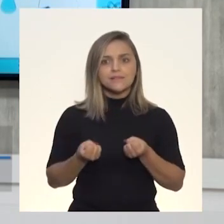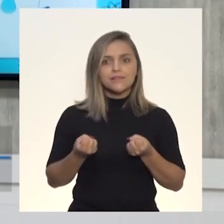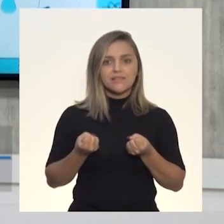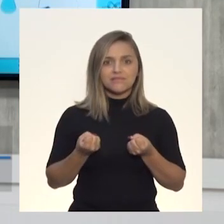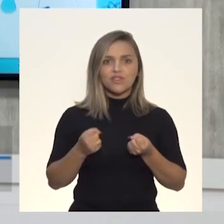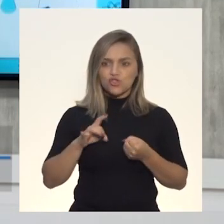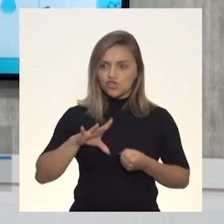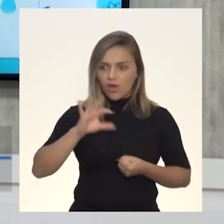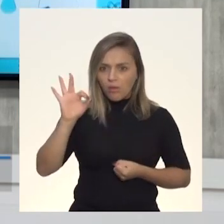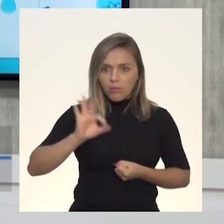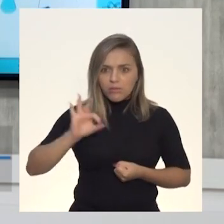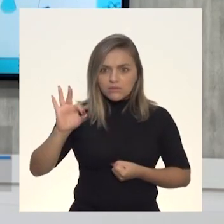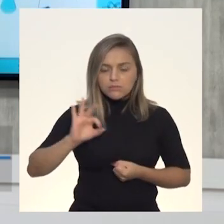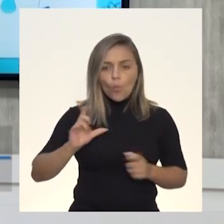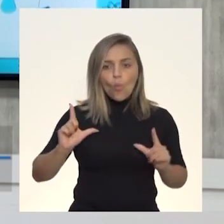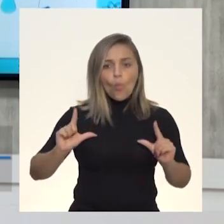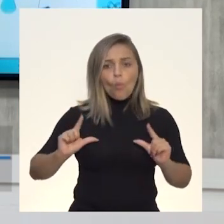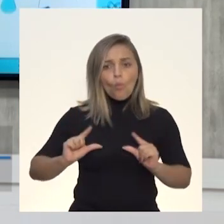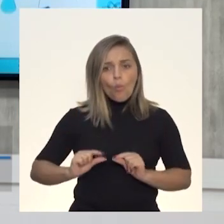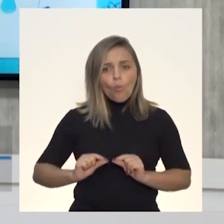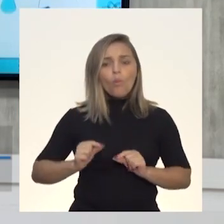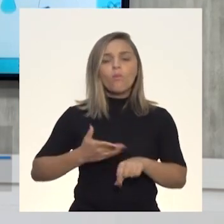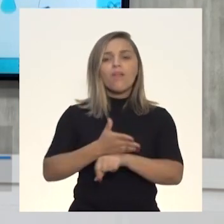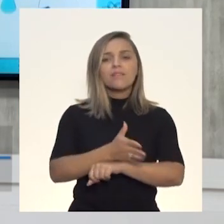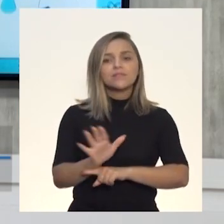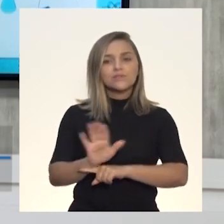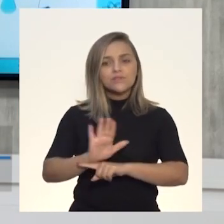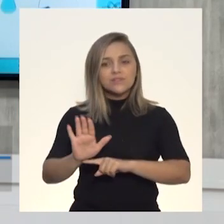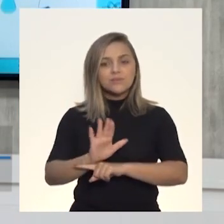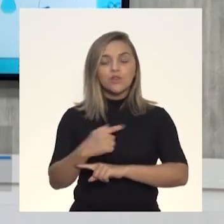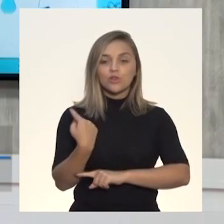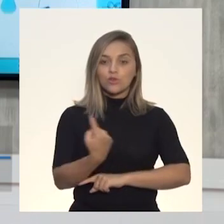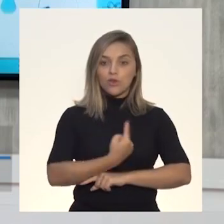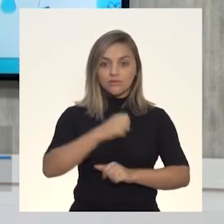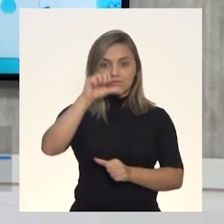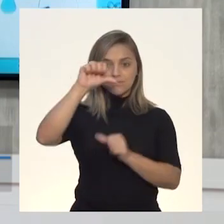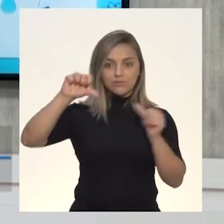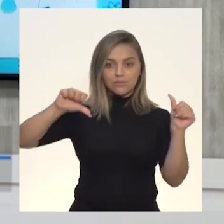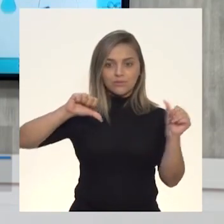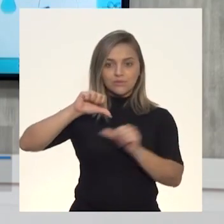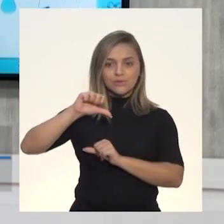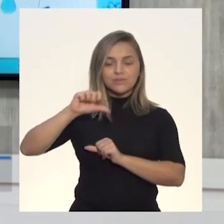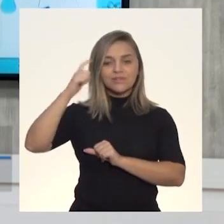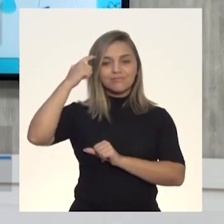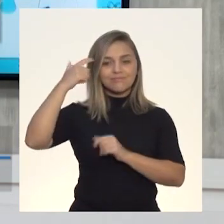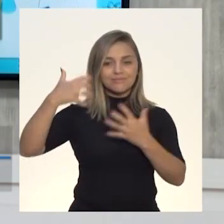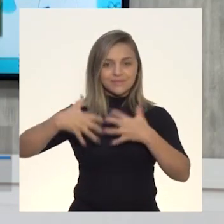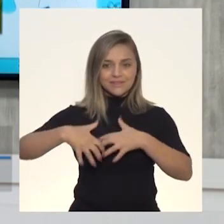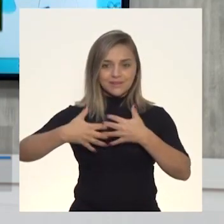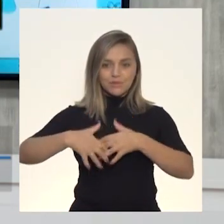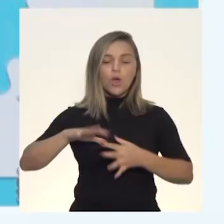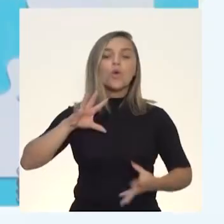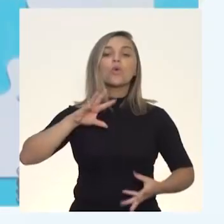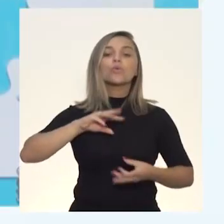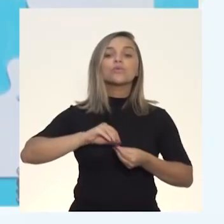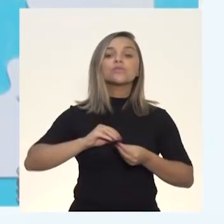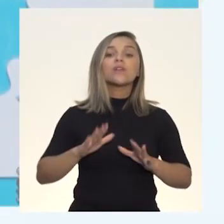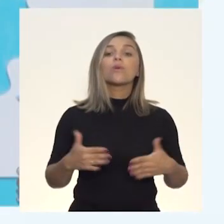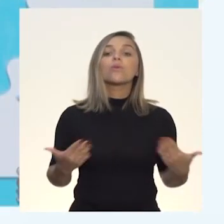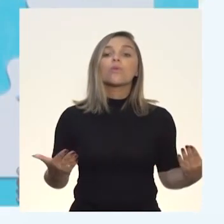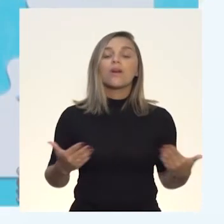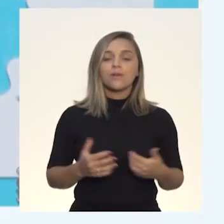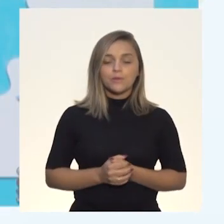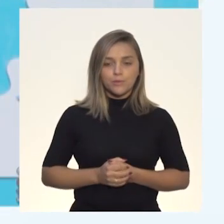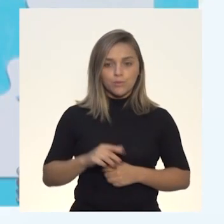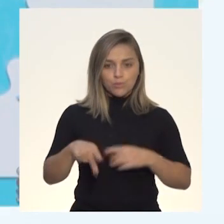vai fazer com que a gente se modifique, mude o pensamento e vai buscar outras características. Qual é a conclusão que a gente tira, né? Os